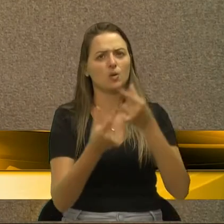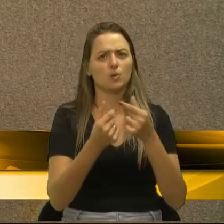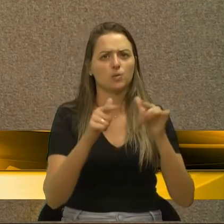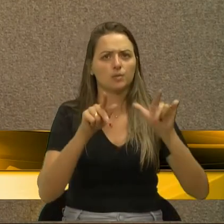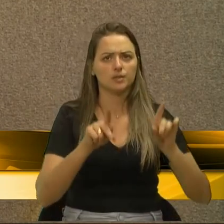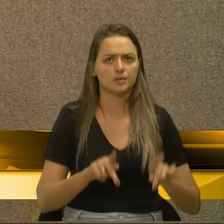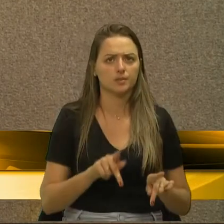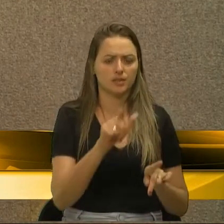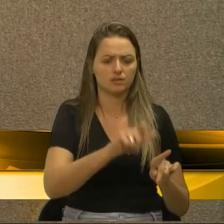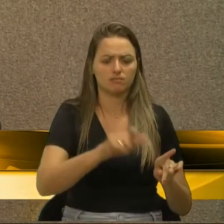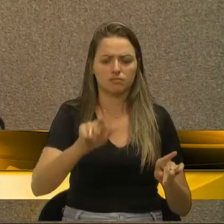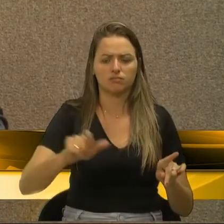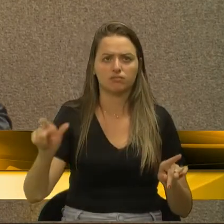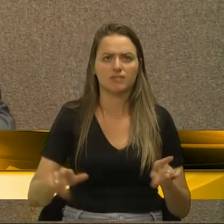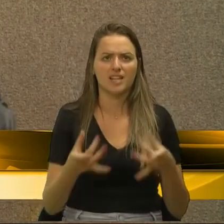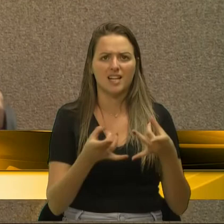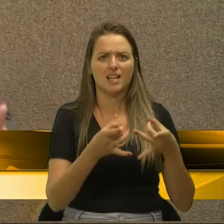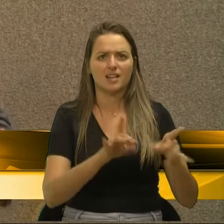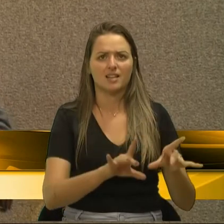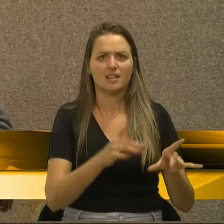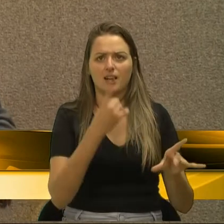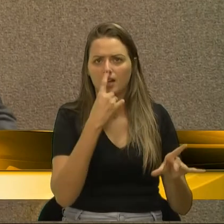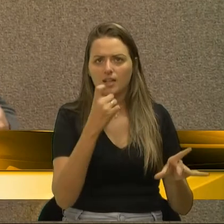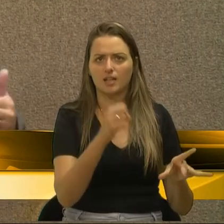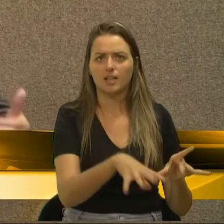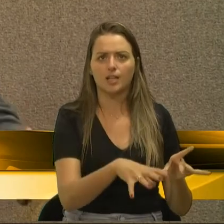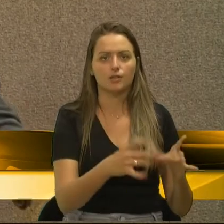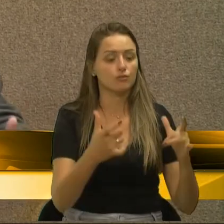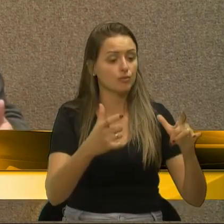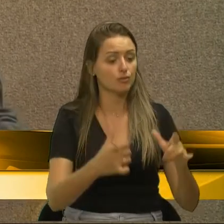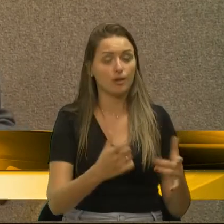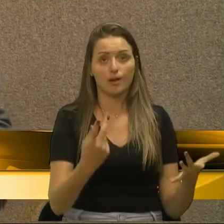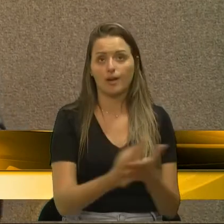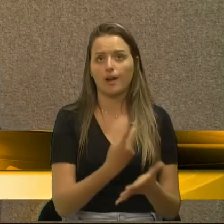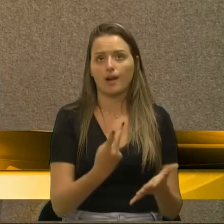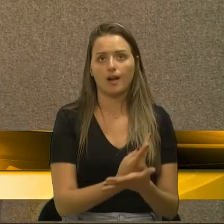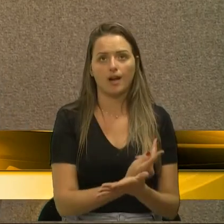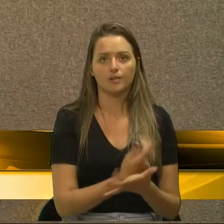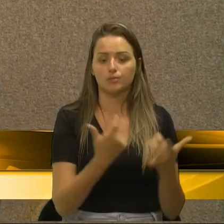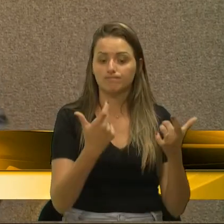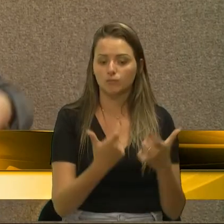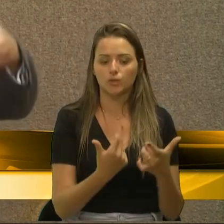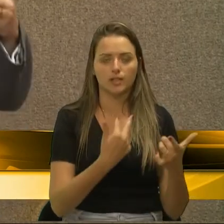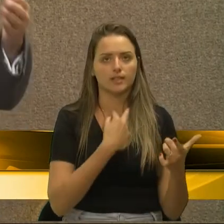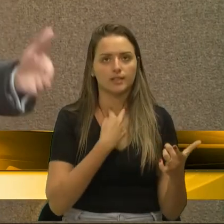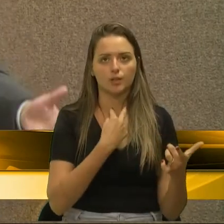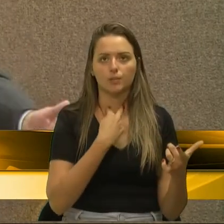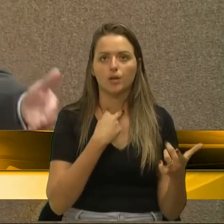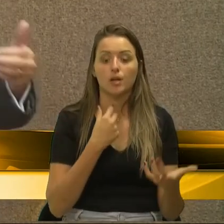daquela localidade descartam lixos indevidos em locais impróprios, bem próximo ao